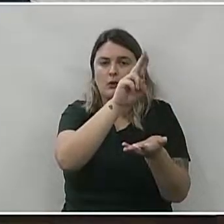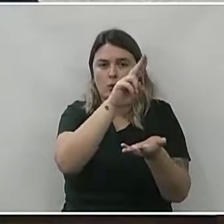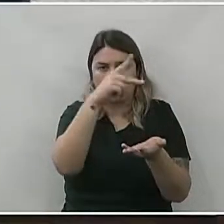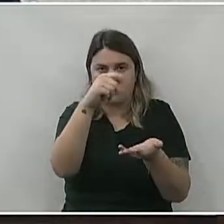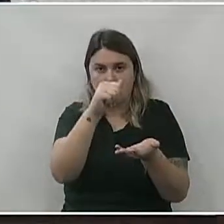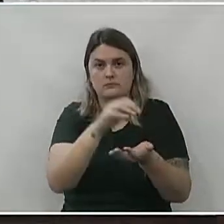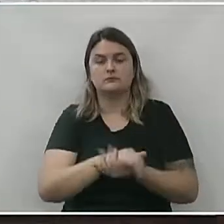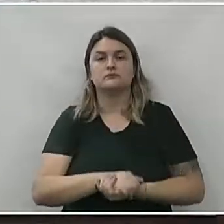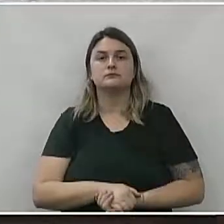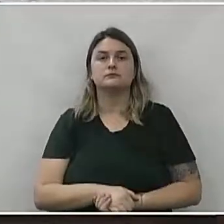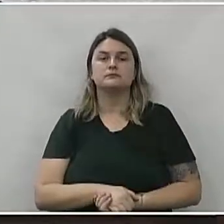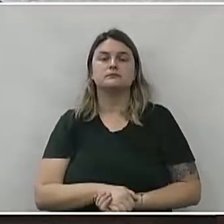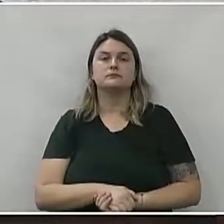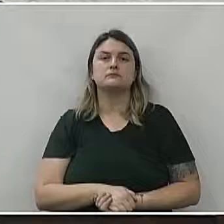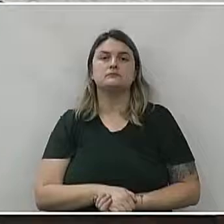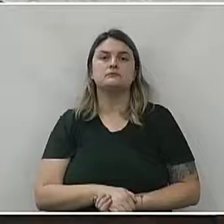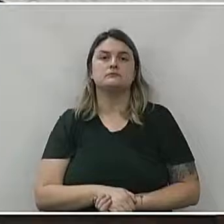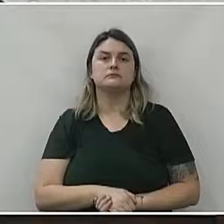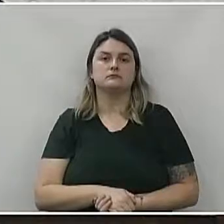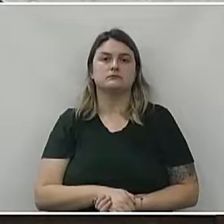pedido.